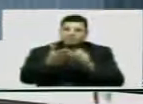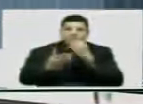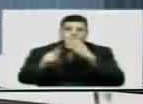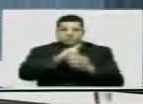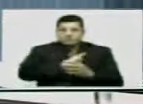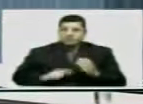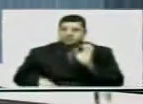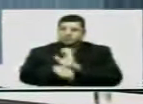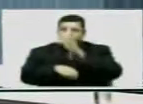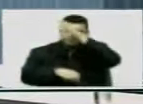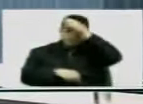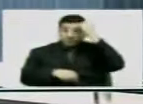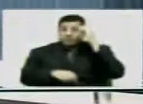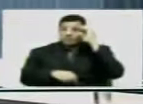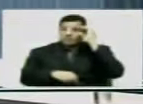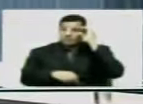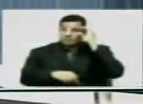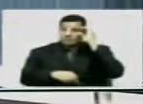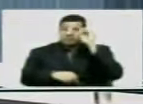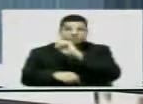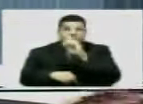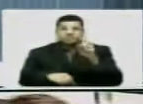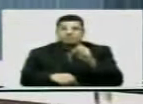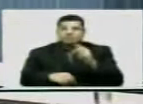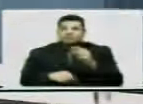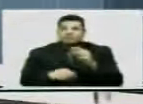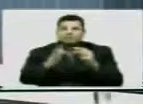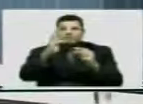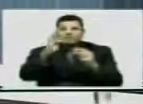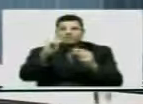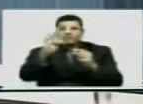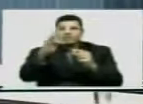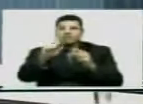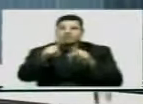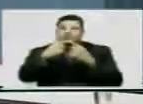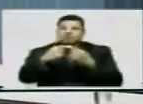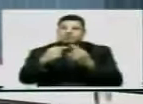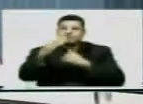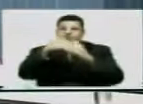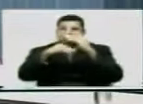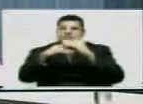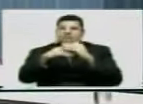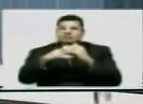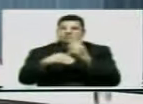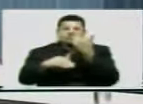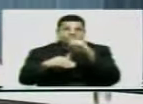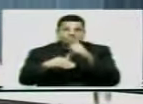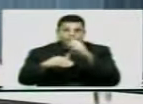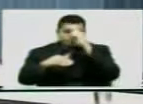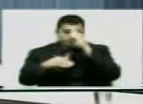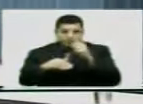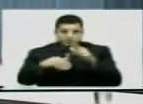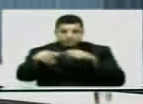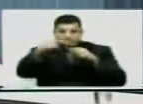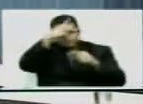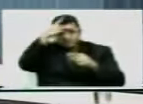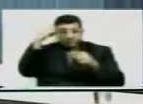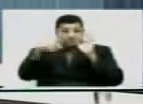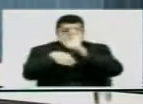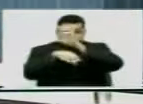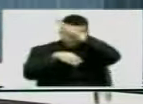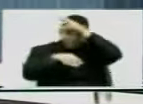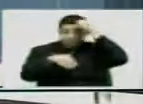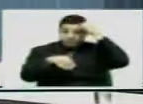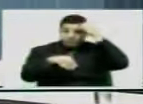O governo do estado do Amazonas não honrou com a FIFA o que assinou, mas, acima de tudo, não honrou com o povo da cidade